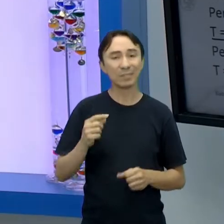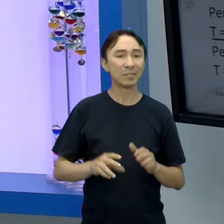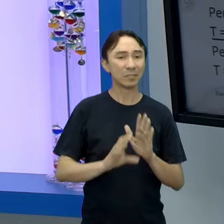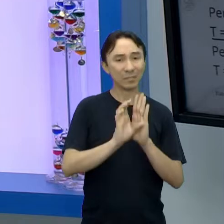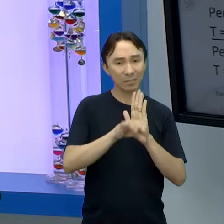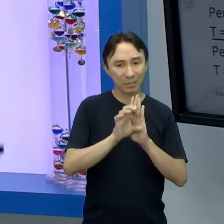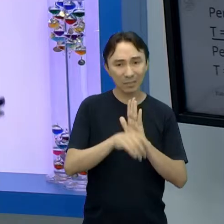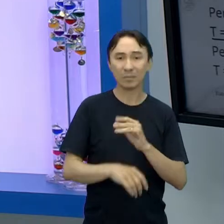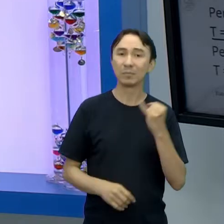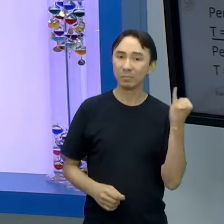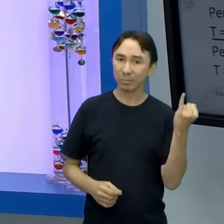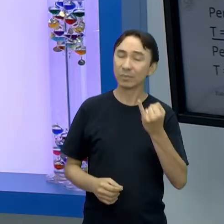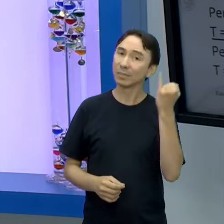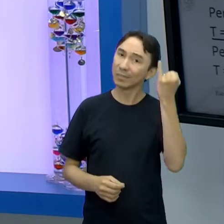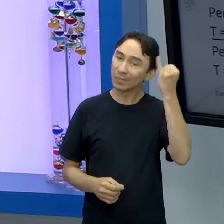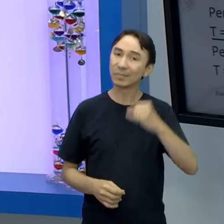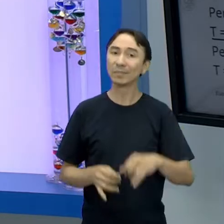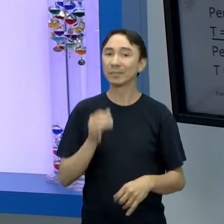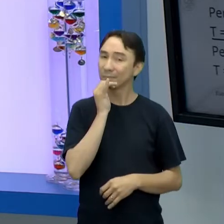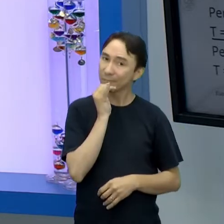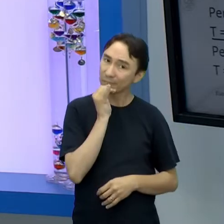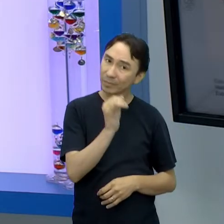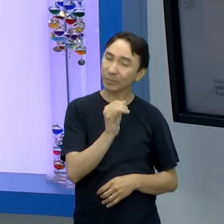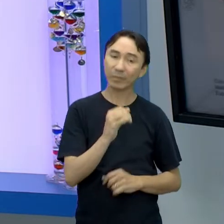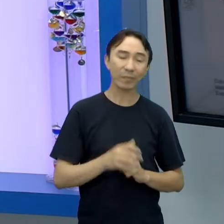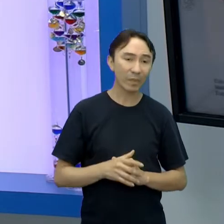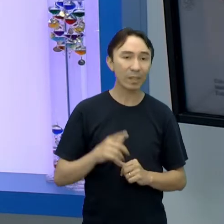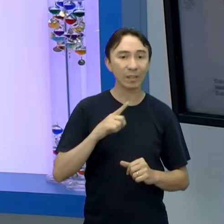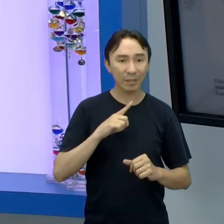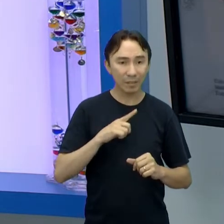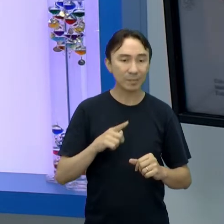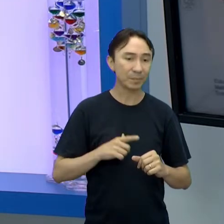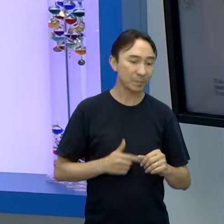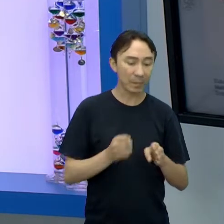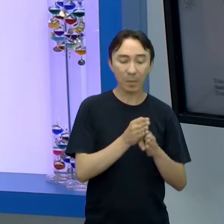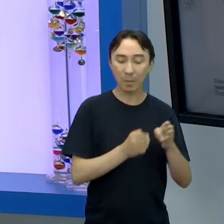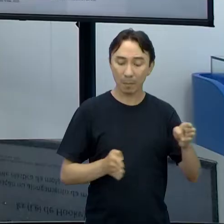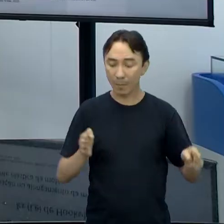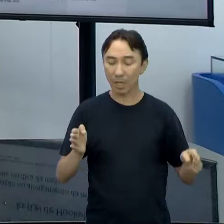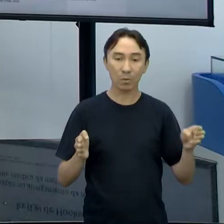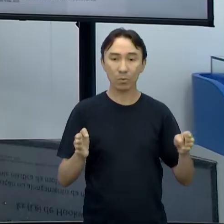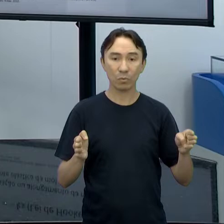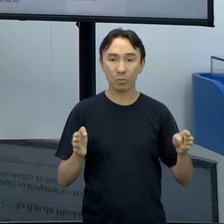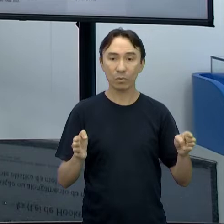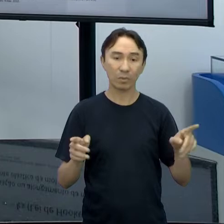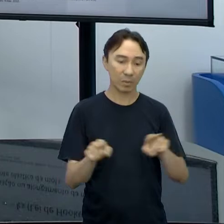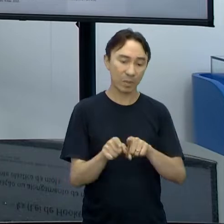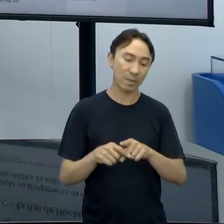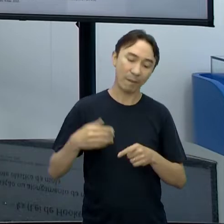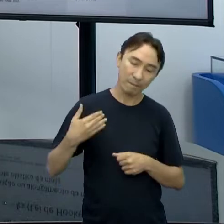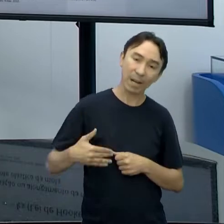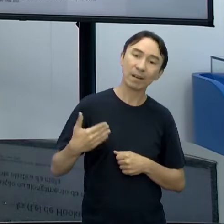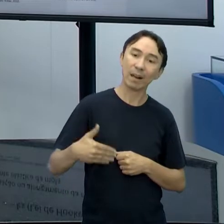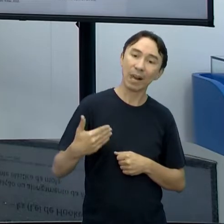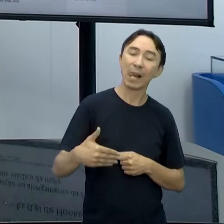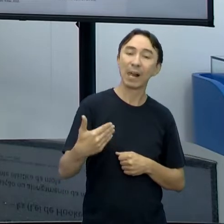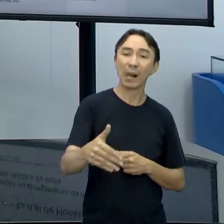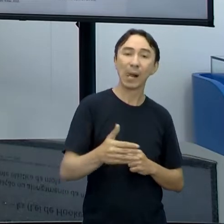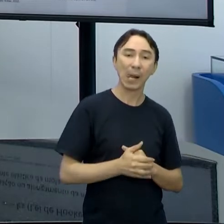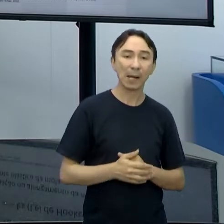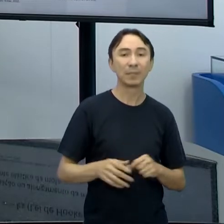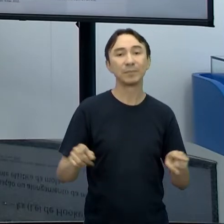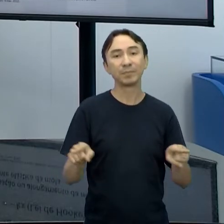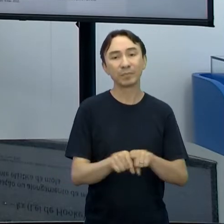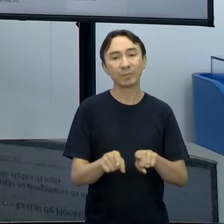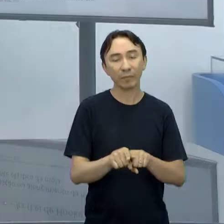falar para eles esses conceitos sobre período e frequência. Outra questão importante, né, Gibalina, é o movimento